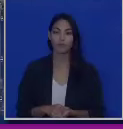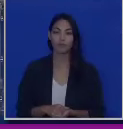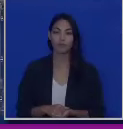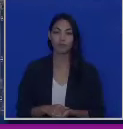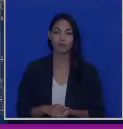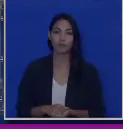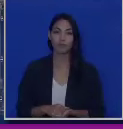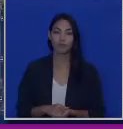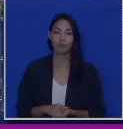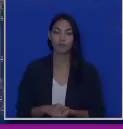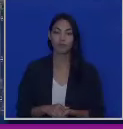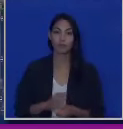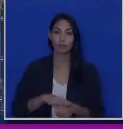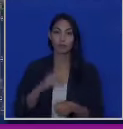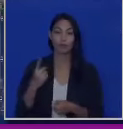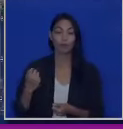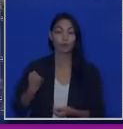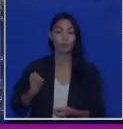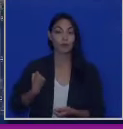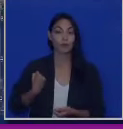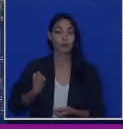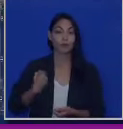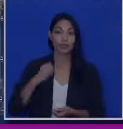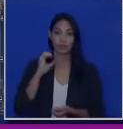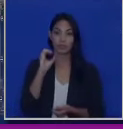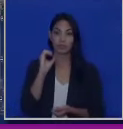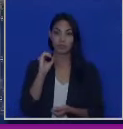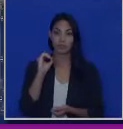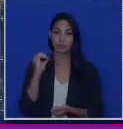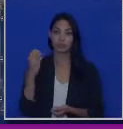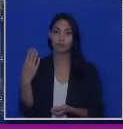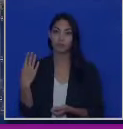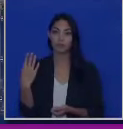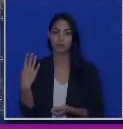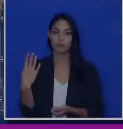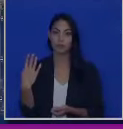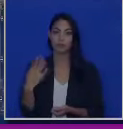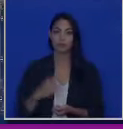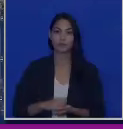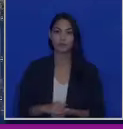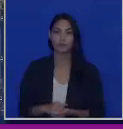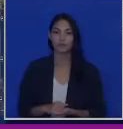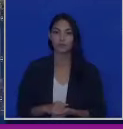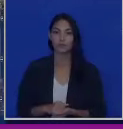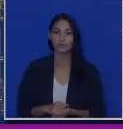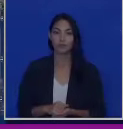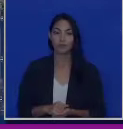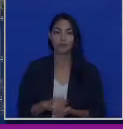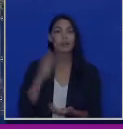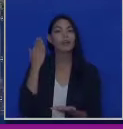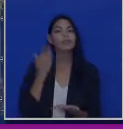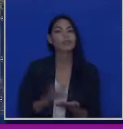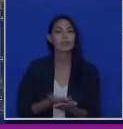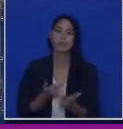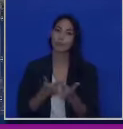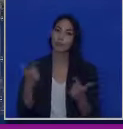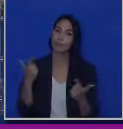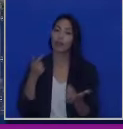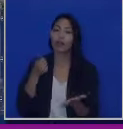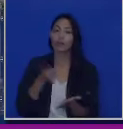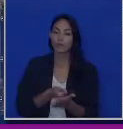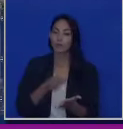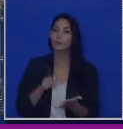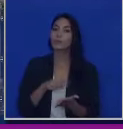Vem chegando mais uma bola sorteada, é número 04, bola 04. Acredite na sorte